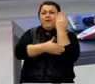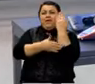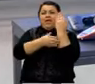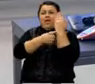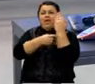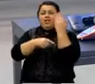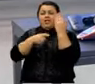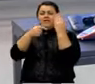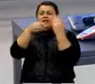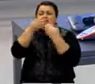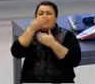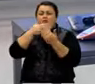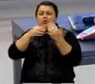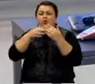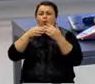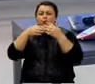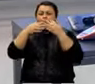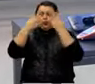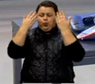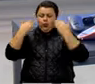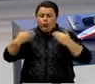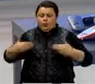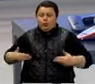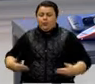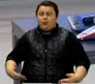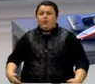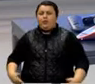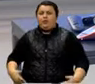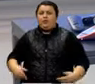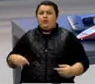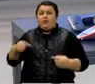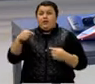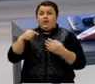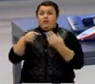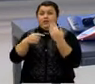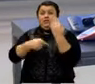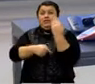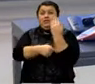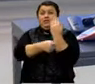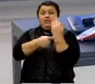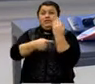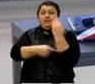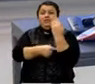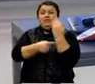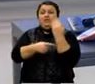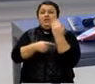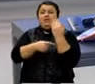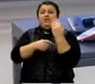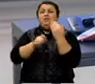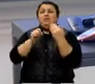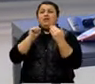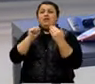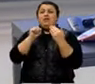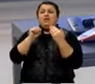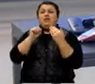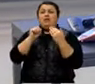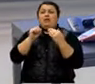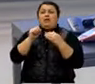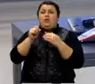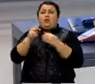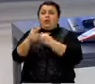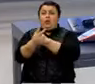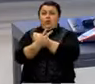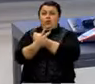o corpo humano. O sistema tegumentar, então, ele vai ter a função de proteção